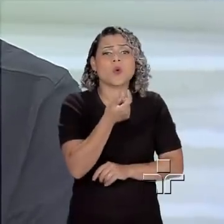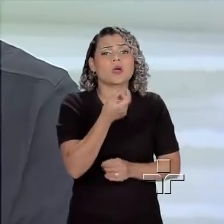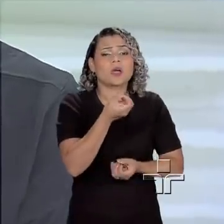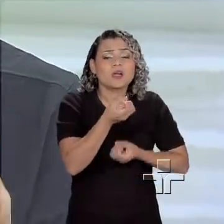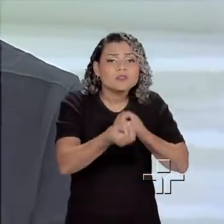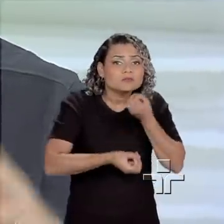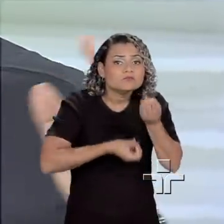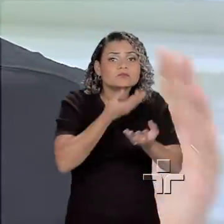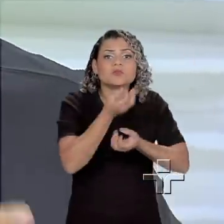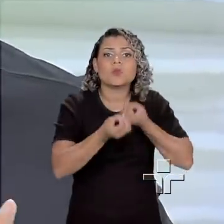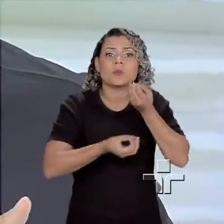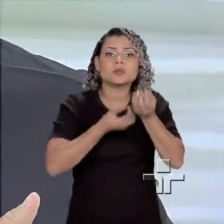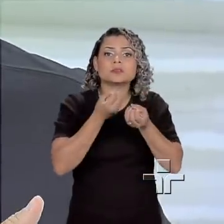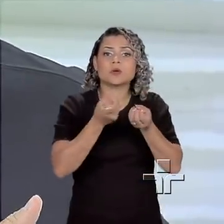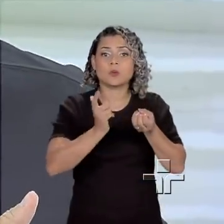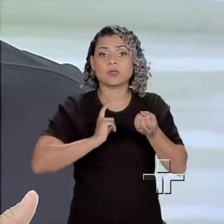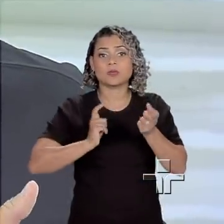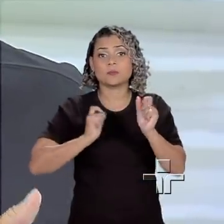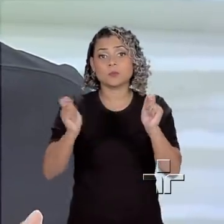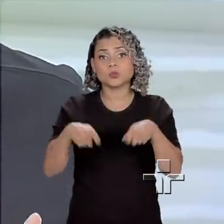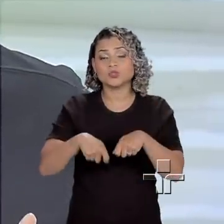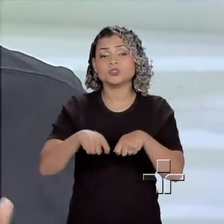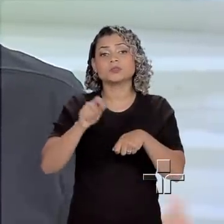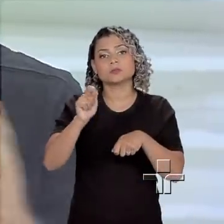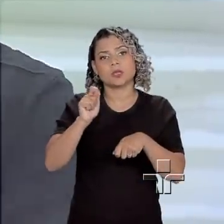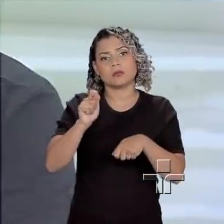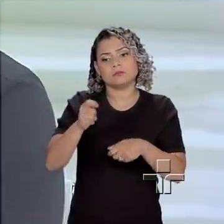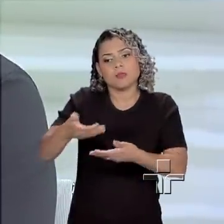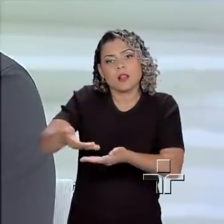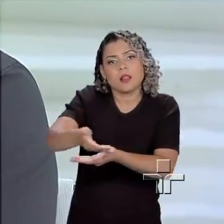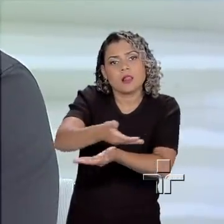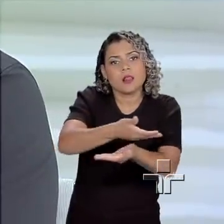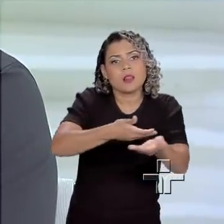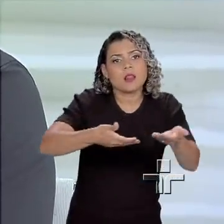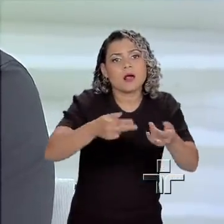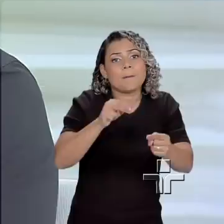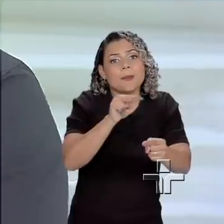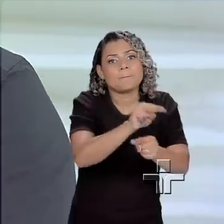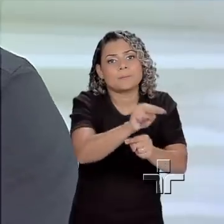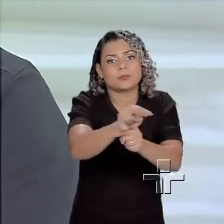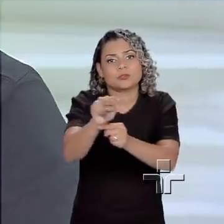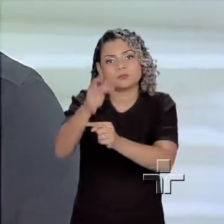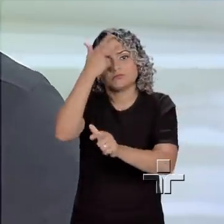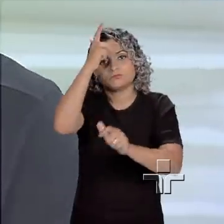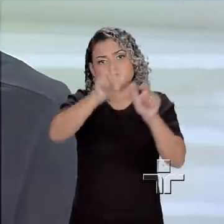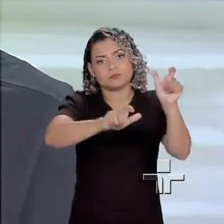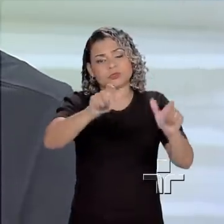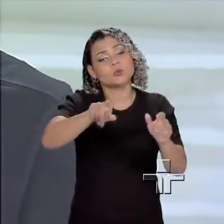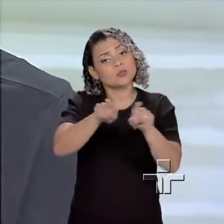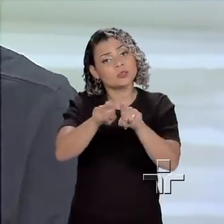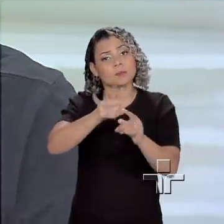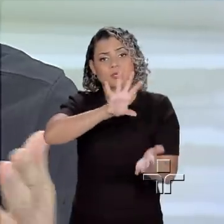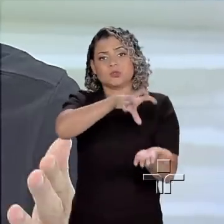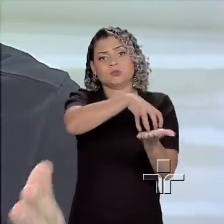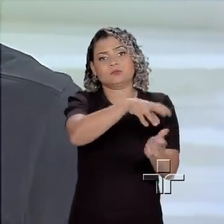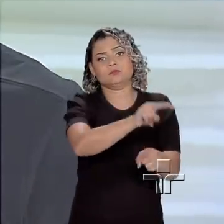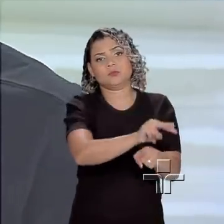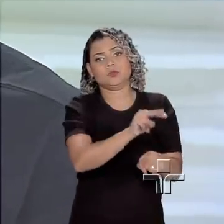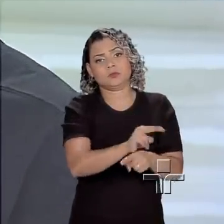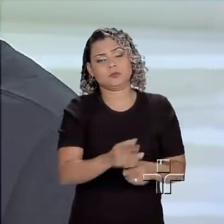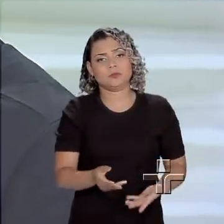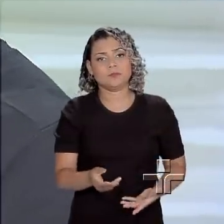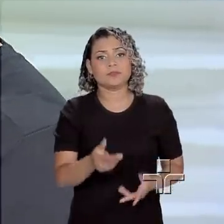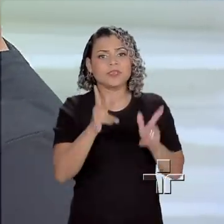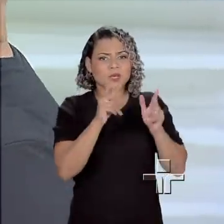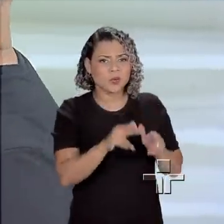que habilitasse modelos de negócios razoáveis e desse proteção às pessoas e, obviamente, às instituições. Tinha que ser meio uma ONU,